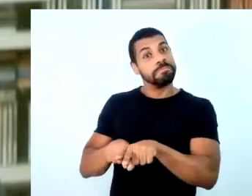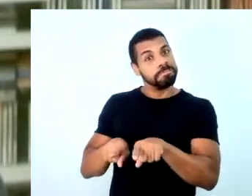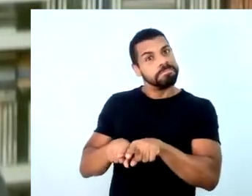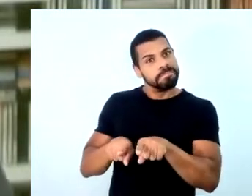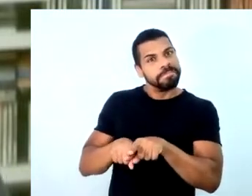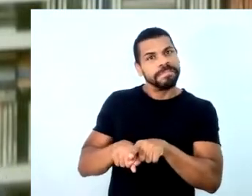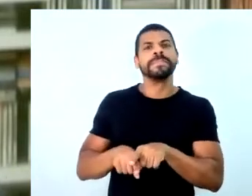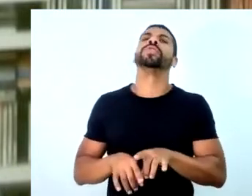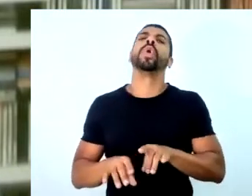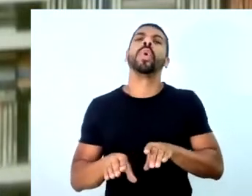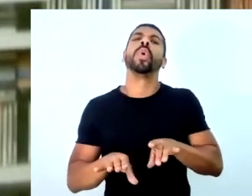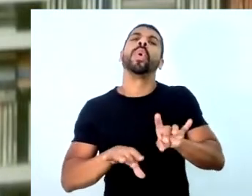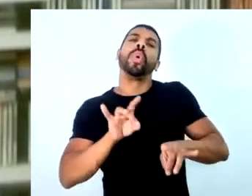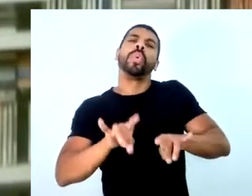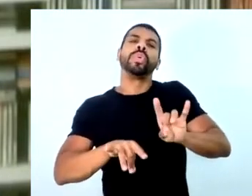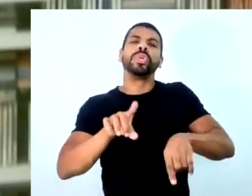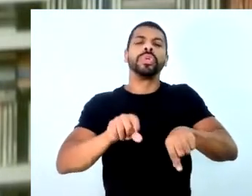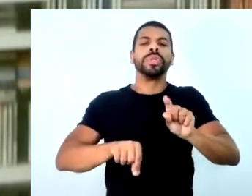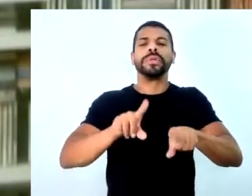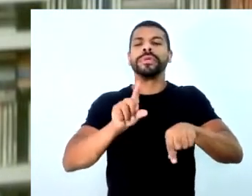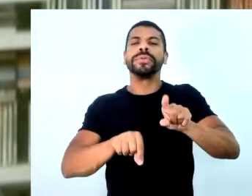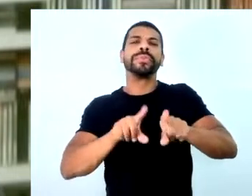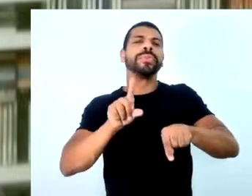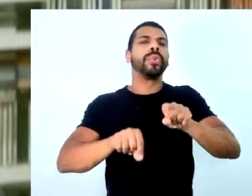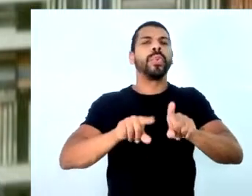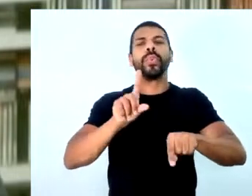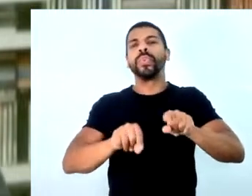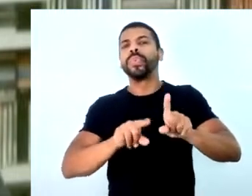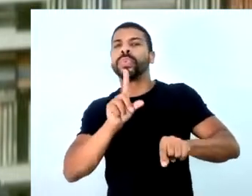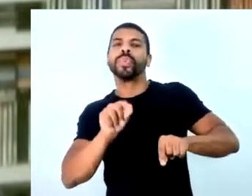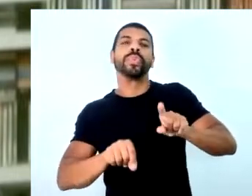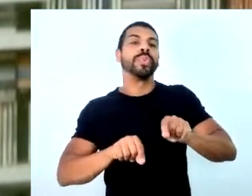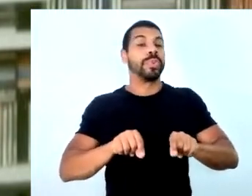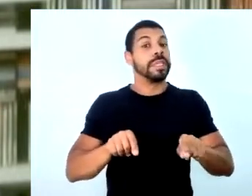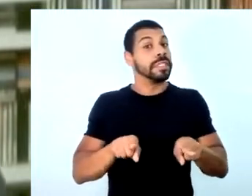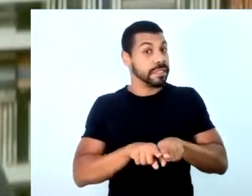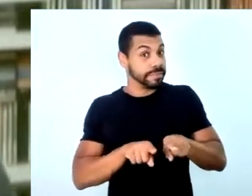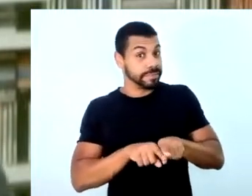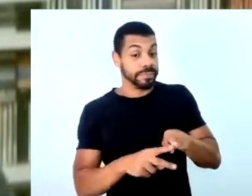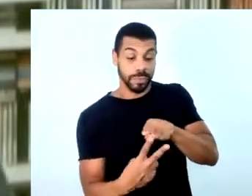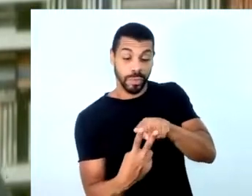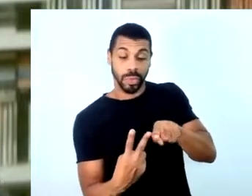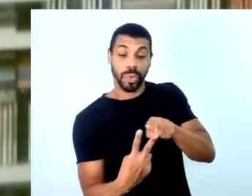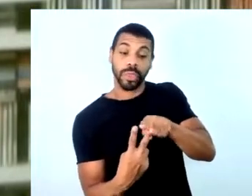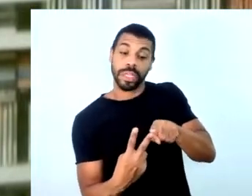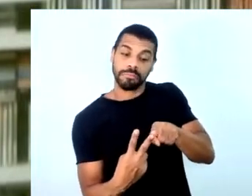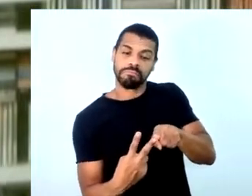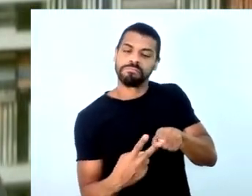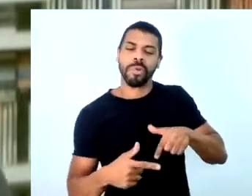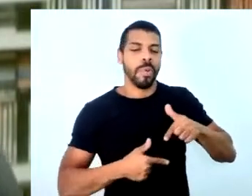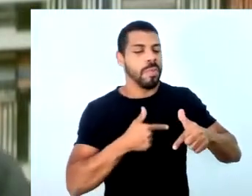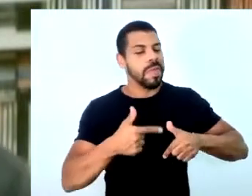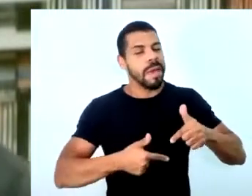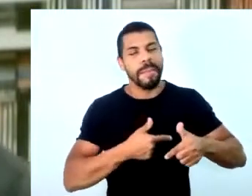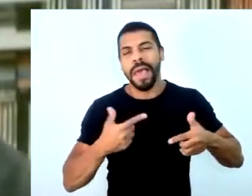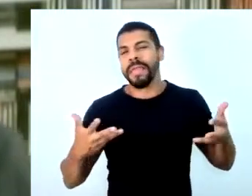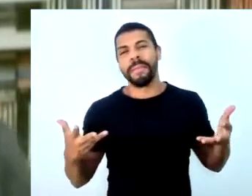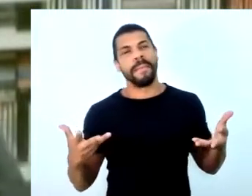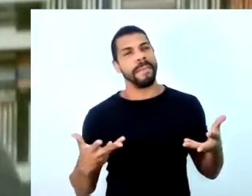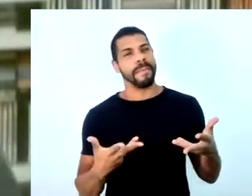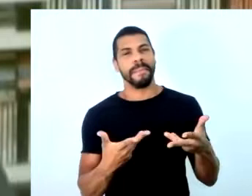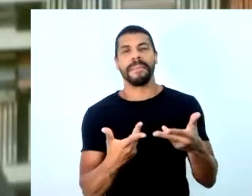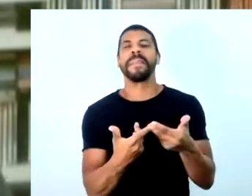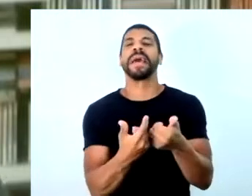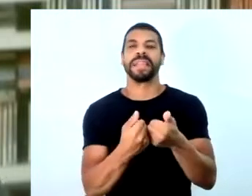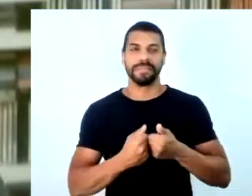Mangue Beach. Ela fez um trabalho de consultoria também para o Jura, para o diretor. Ela e o Lírio, que são os diretores do Cafi, fizeram um trabalho